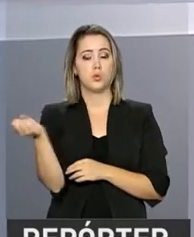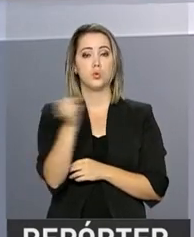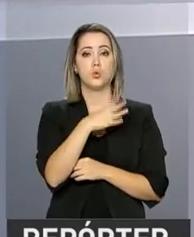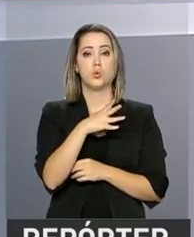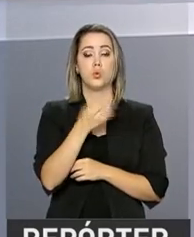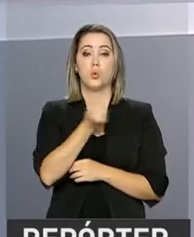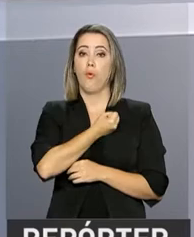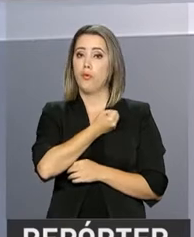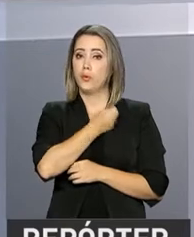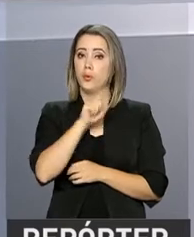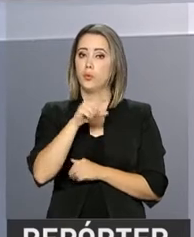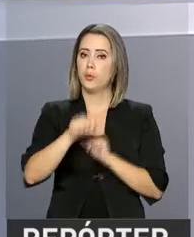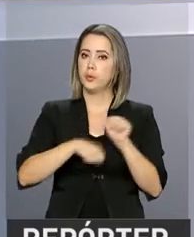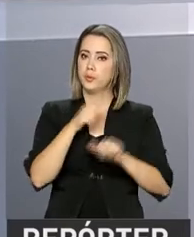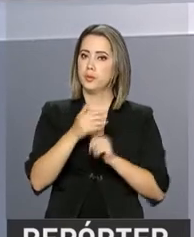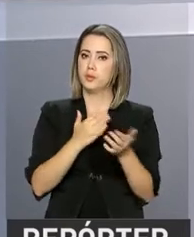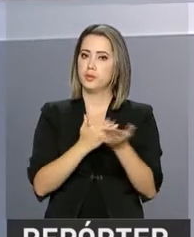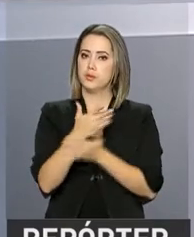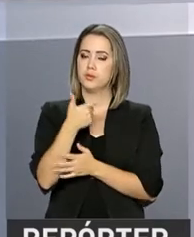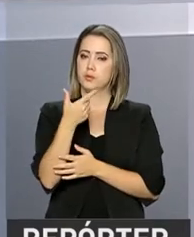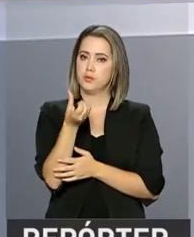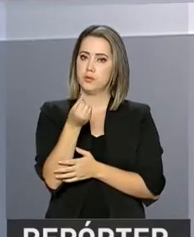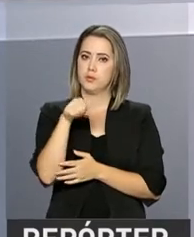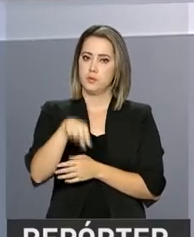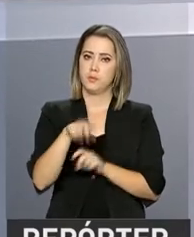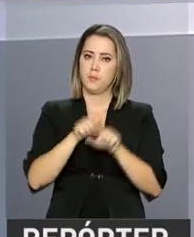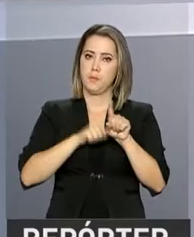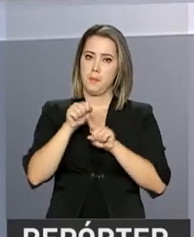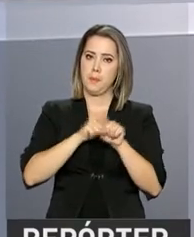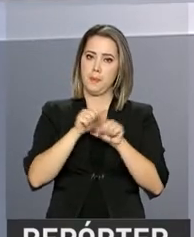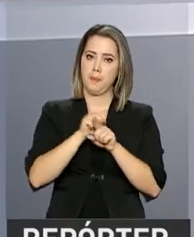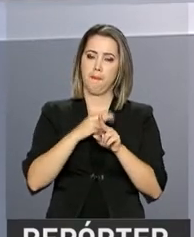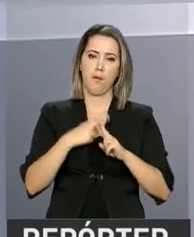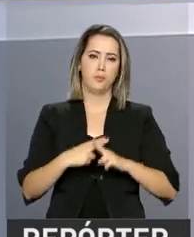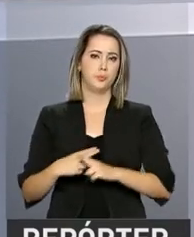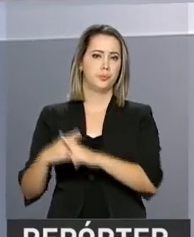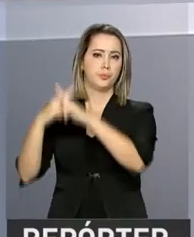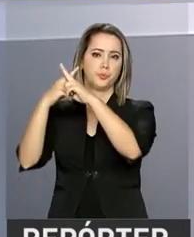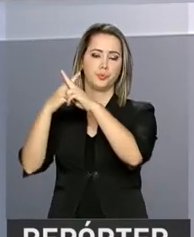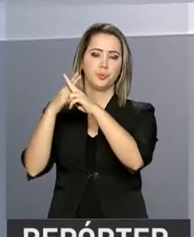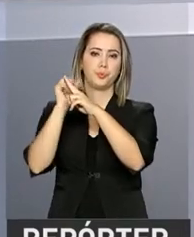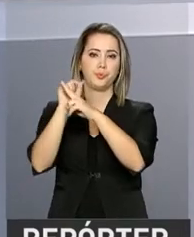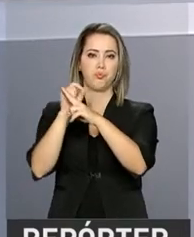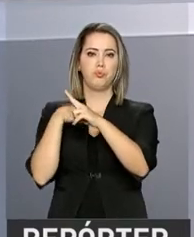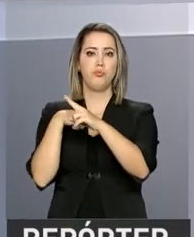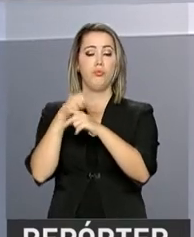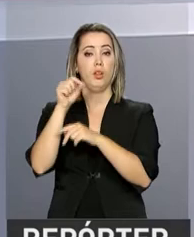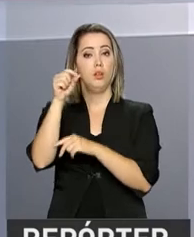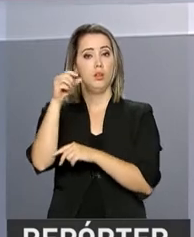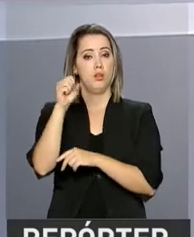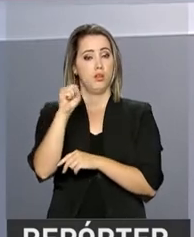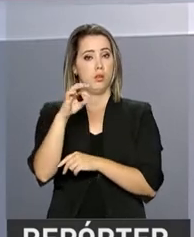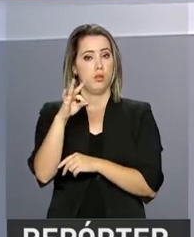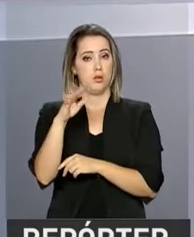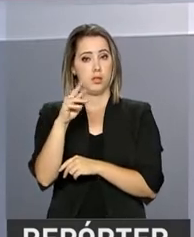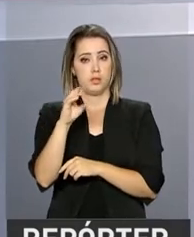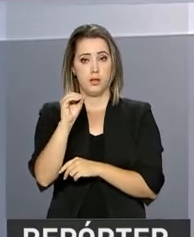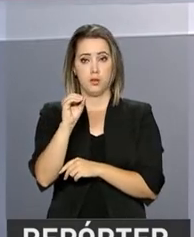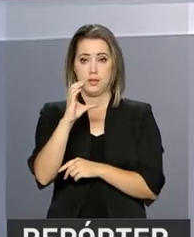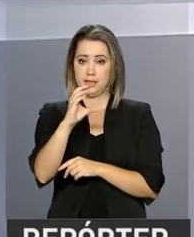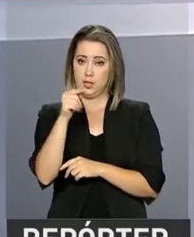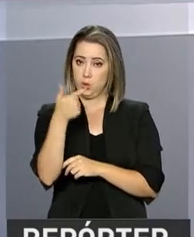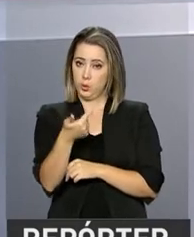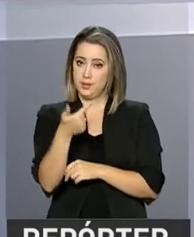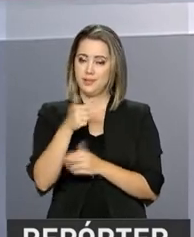a mudança começa a partir do dia 26 deste mês pelo satélite de comunicação geoestacionário brasileiro star one